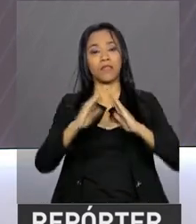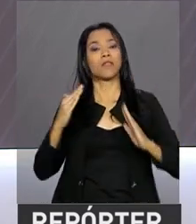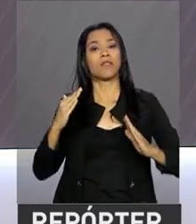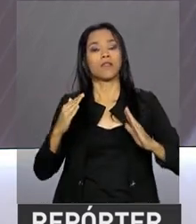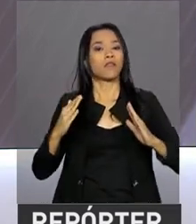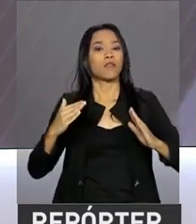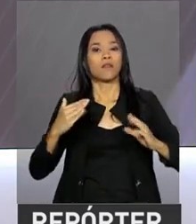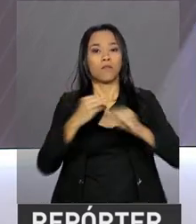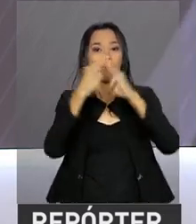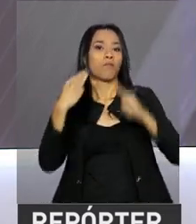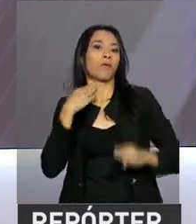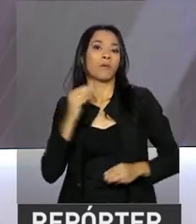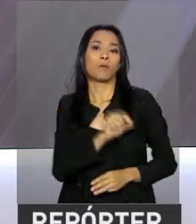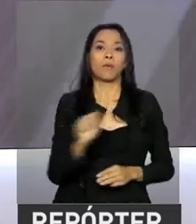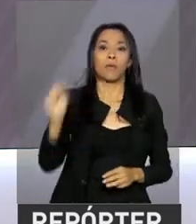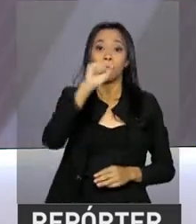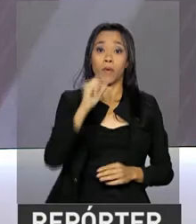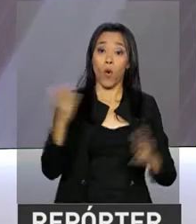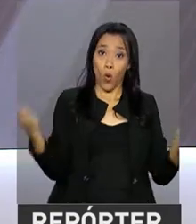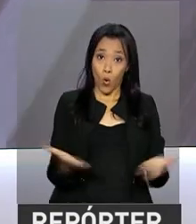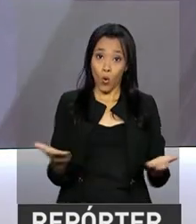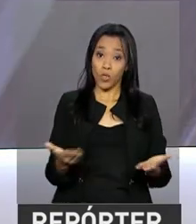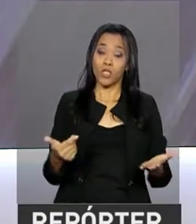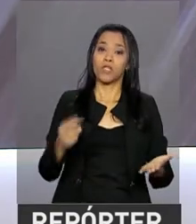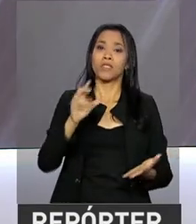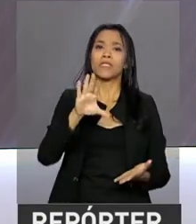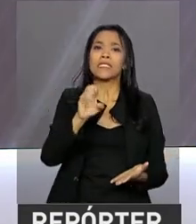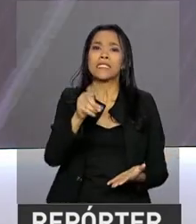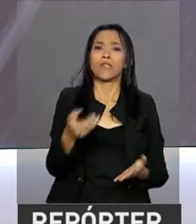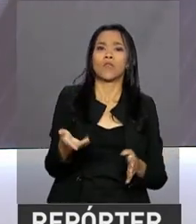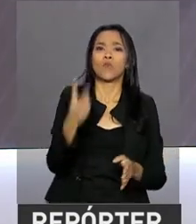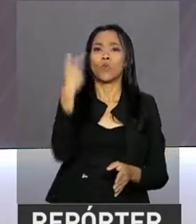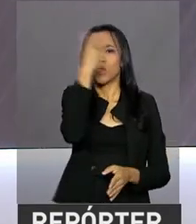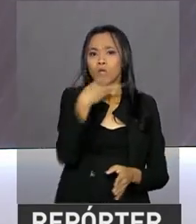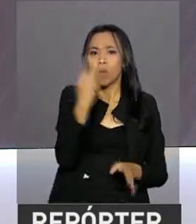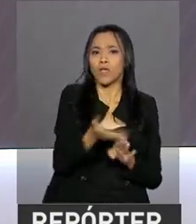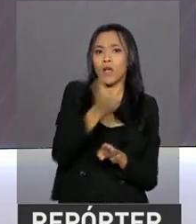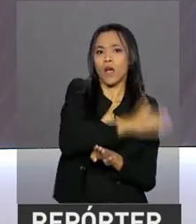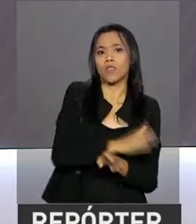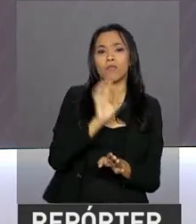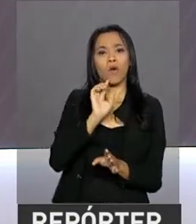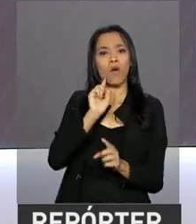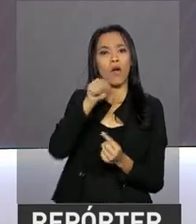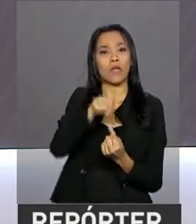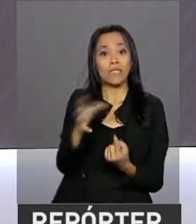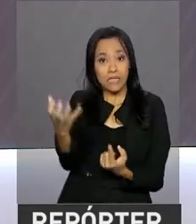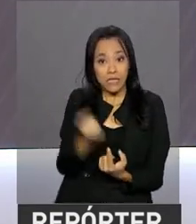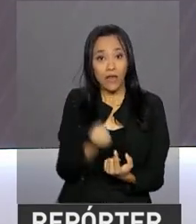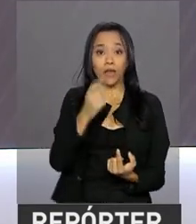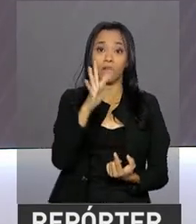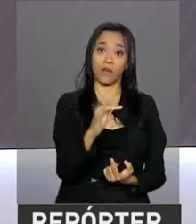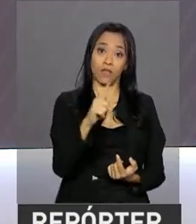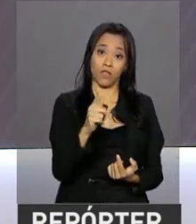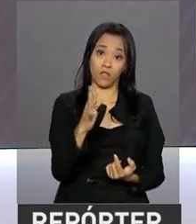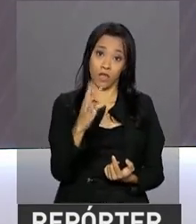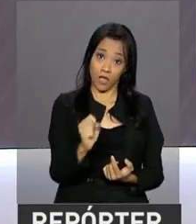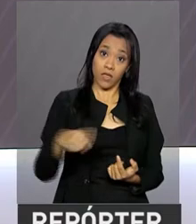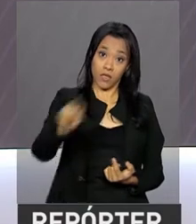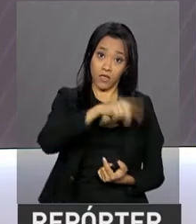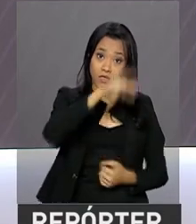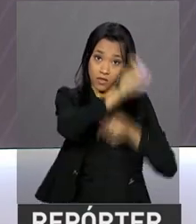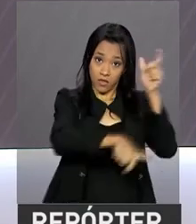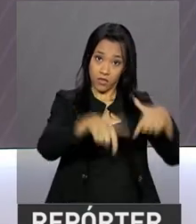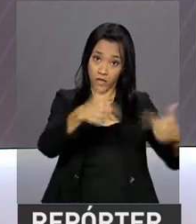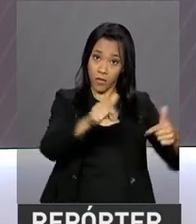duas horas mais cedo hoje para o saque de contas inativas do fgts para facilitar o atendimento aos trabalhadores devem levar